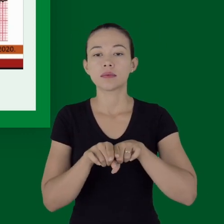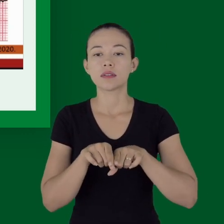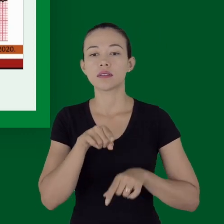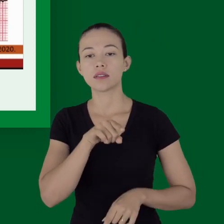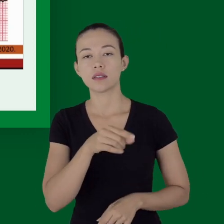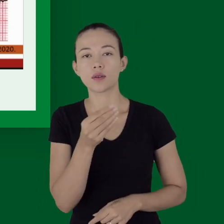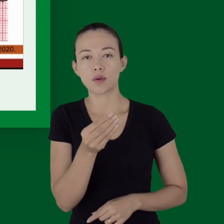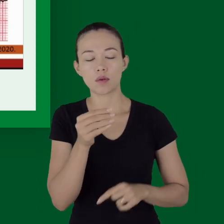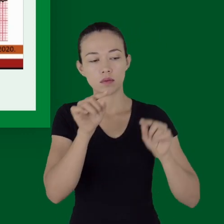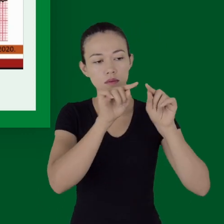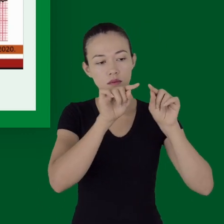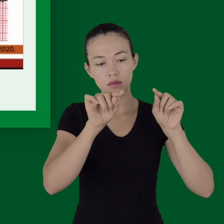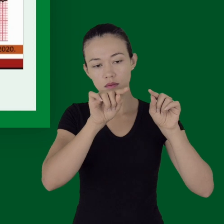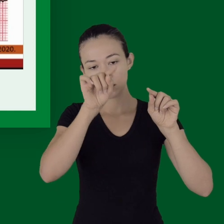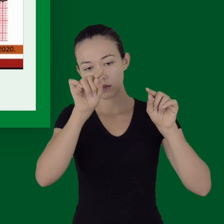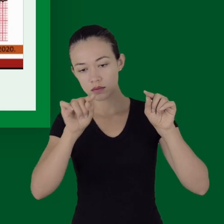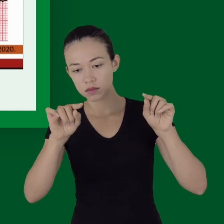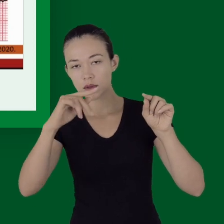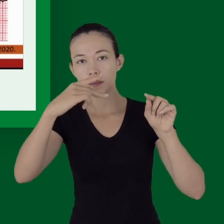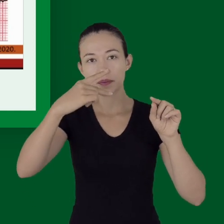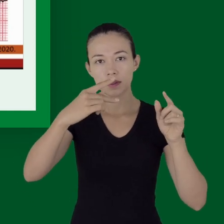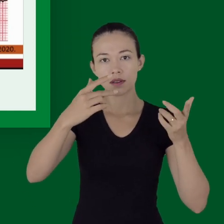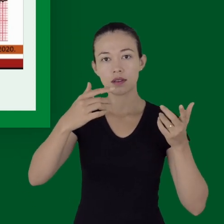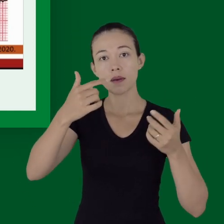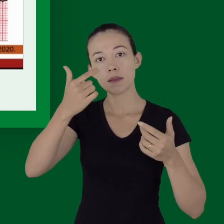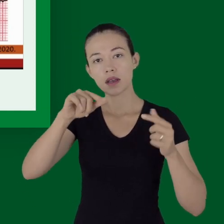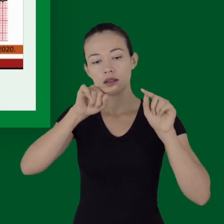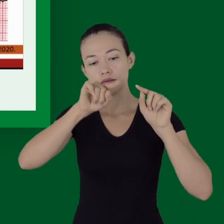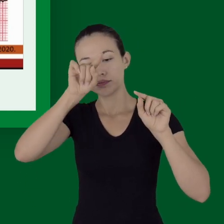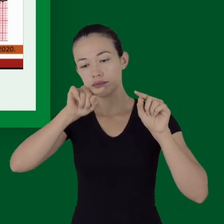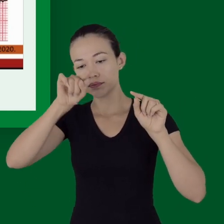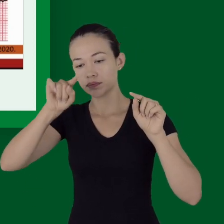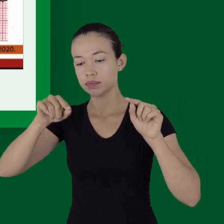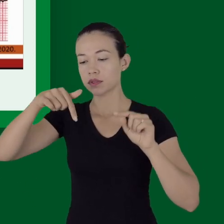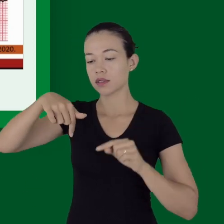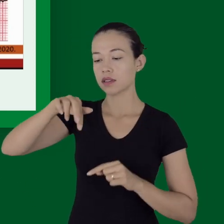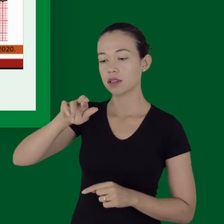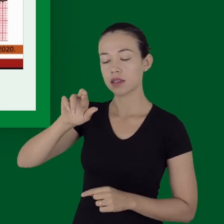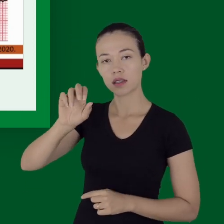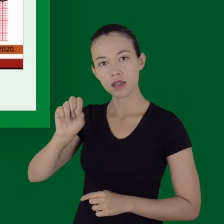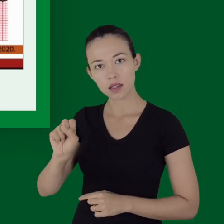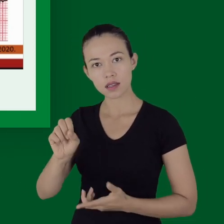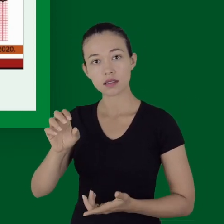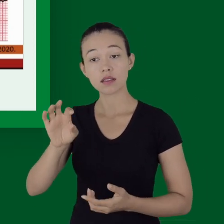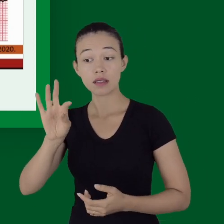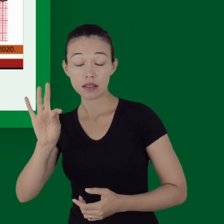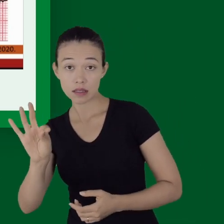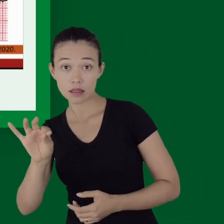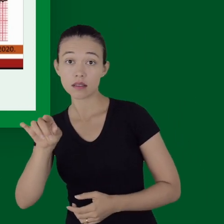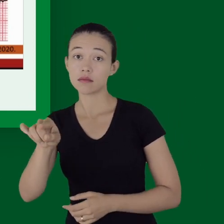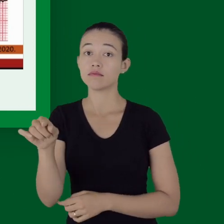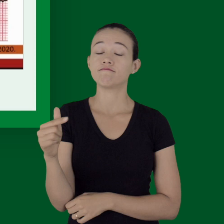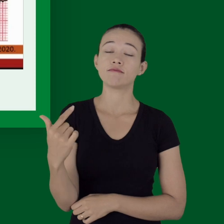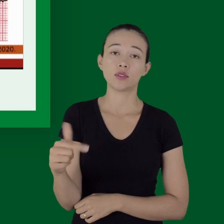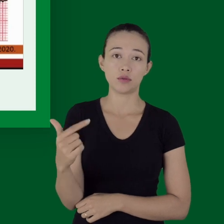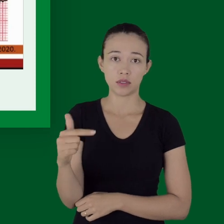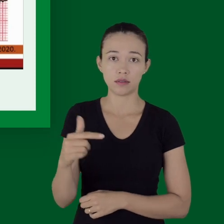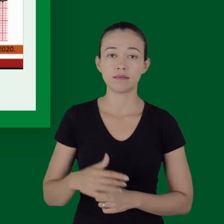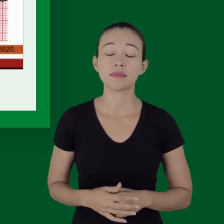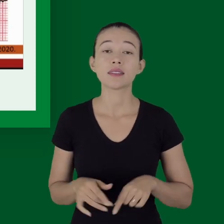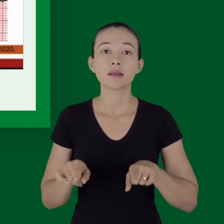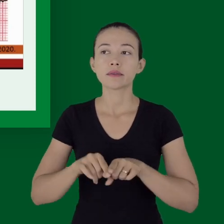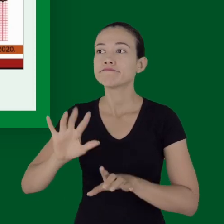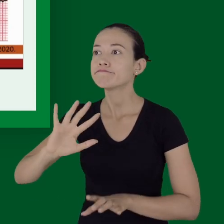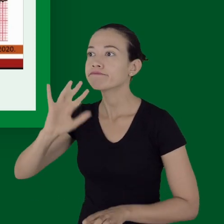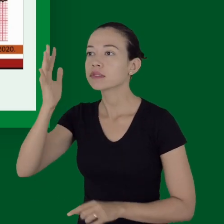85 das mortes súbitas são por fibrilação ventricular. E é sempre importante a gente descartar artefato monitor.